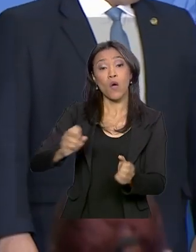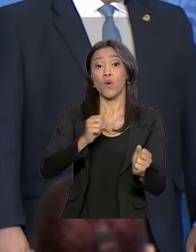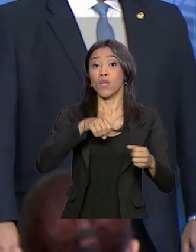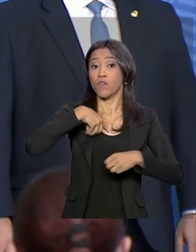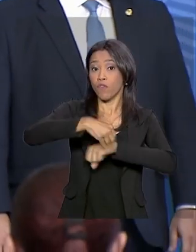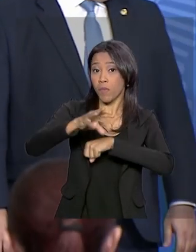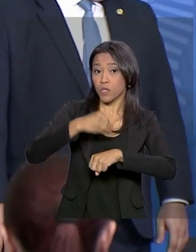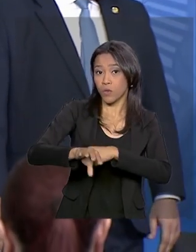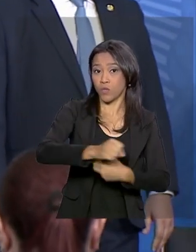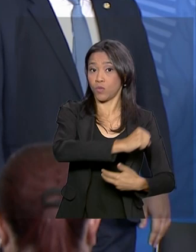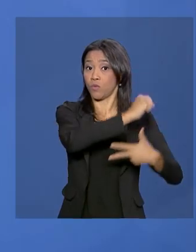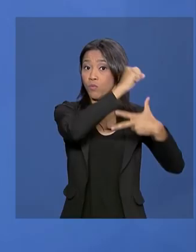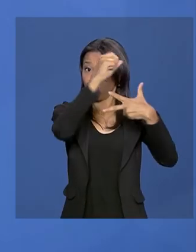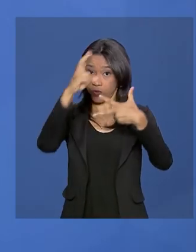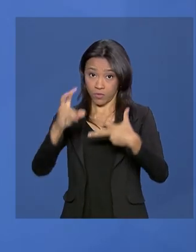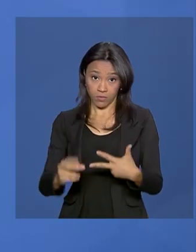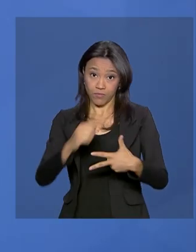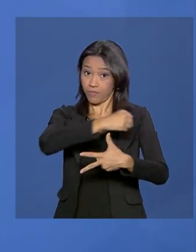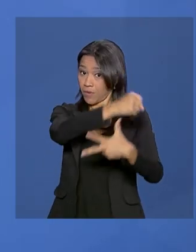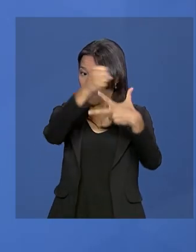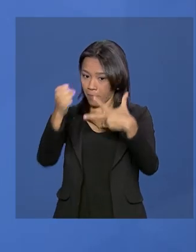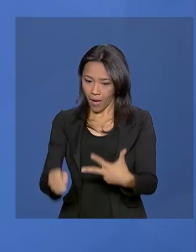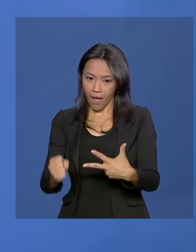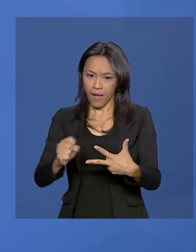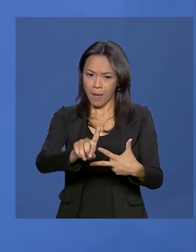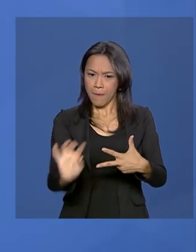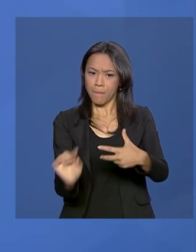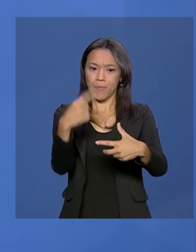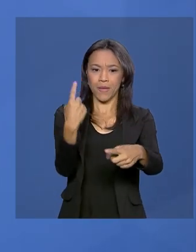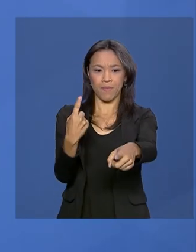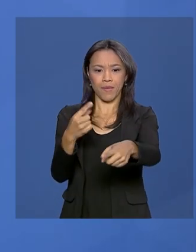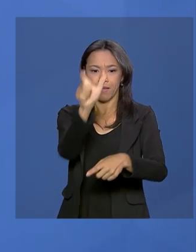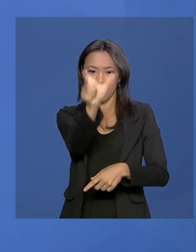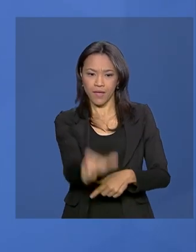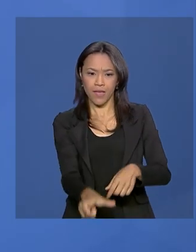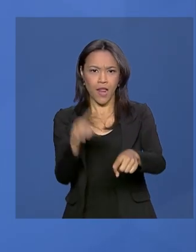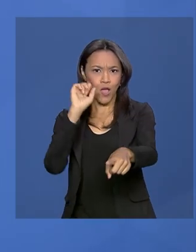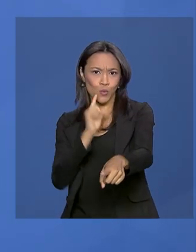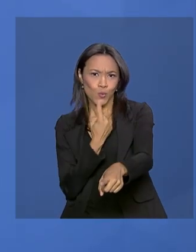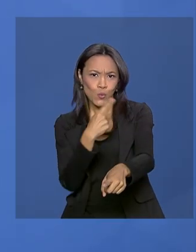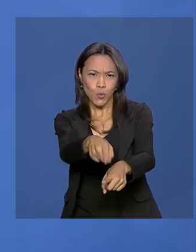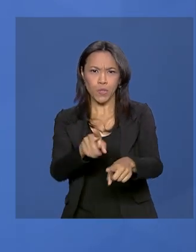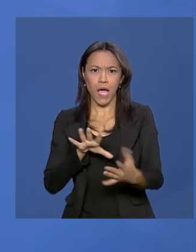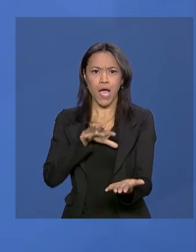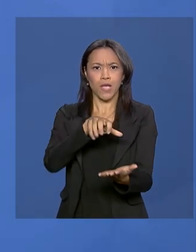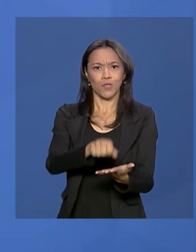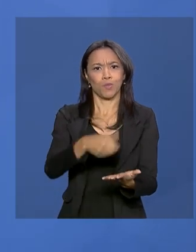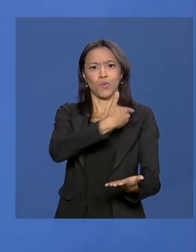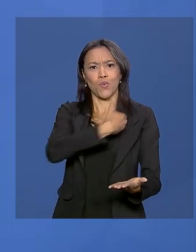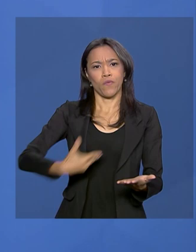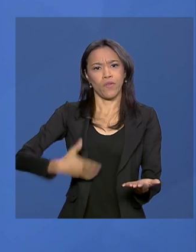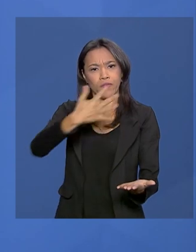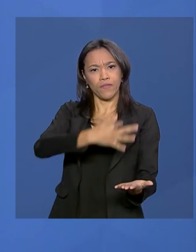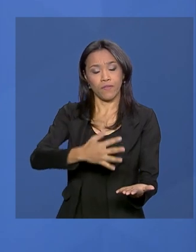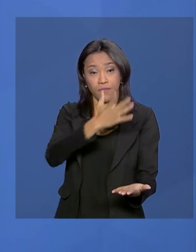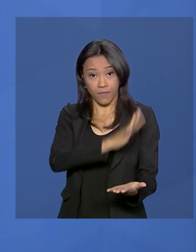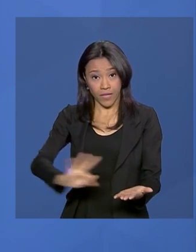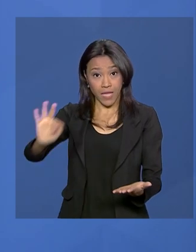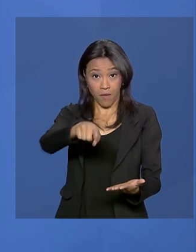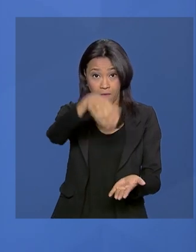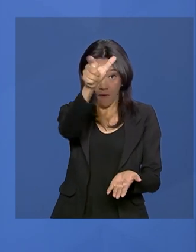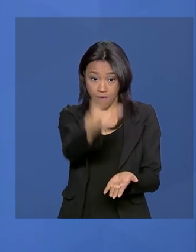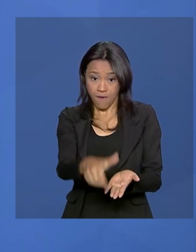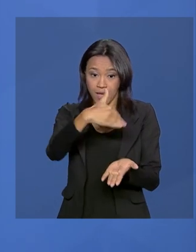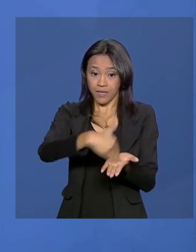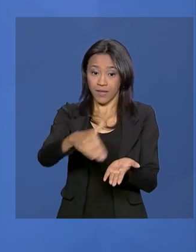legislativo e judiciário. Primeiro, a pessoa surda a ocupar um cargo no segundo escalão do governo federal. A Secretaria Nacional dos Direitos da